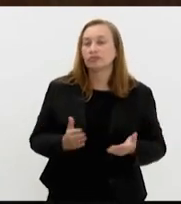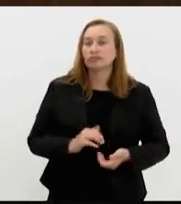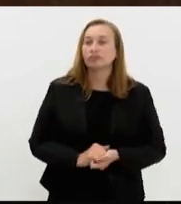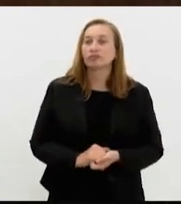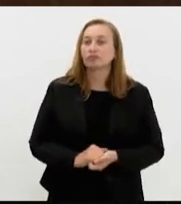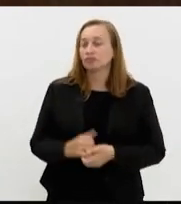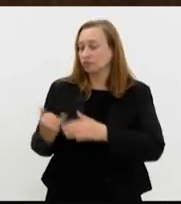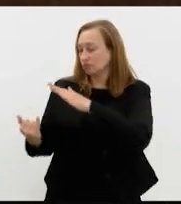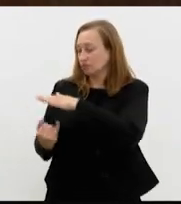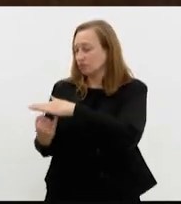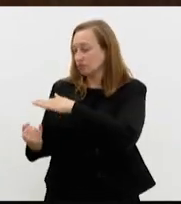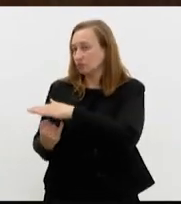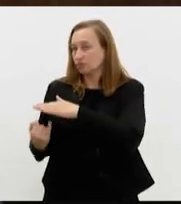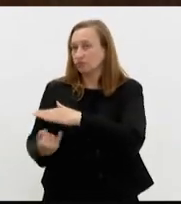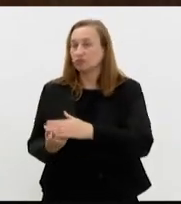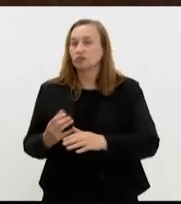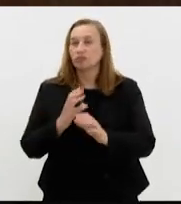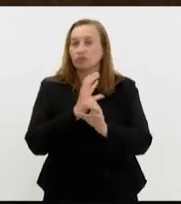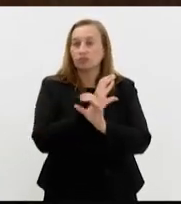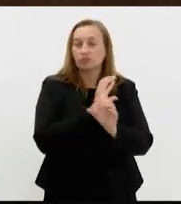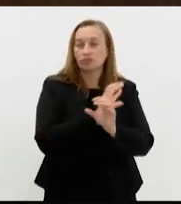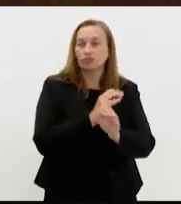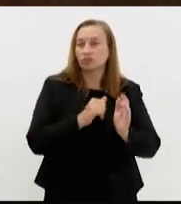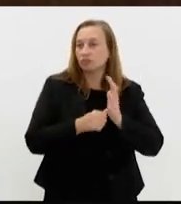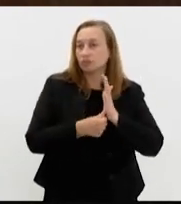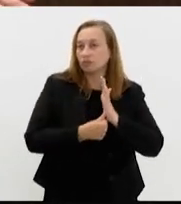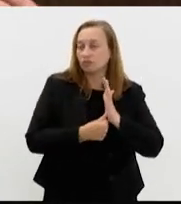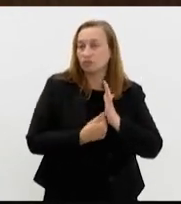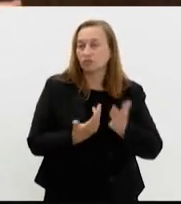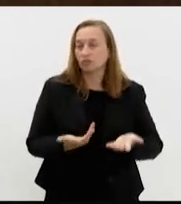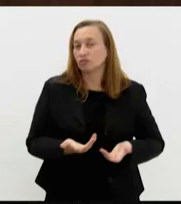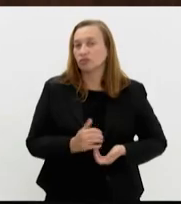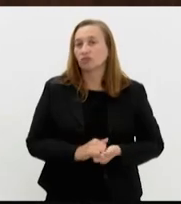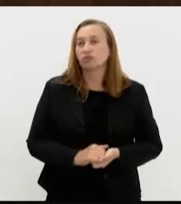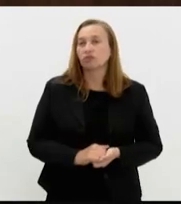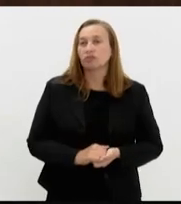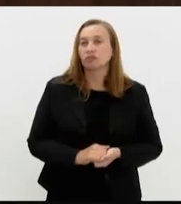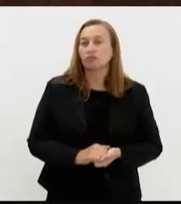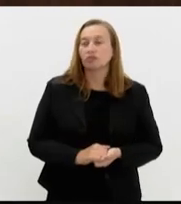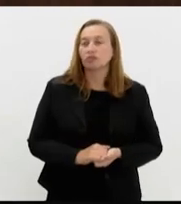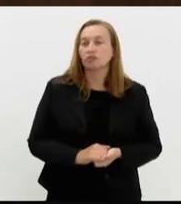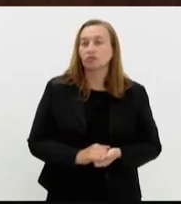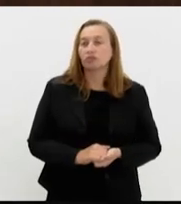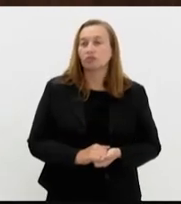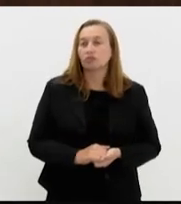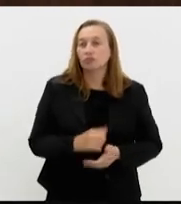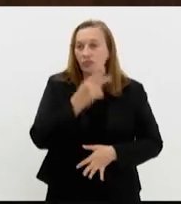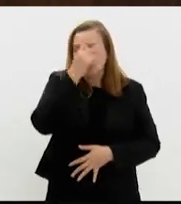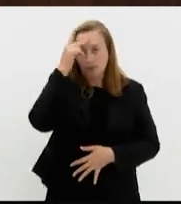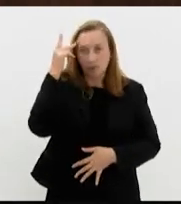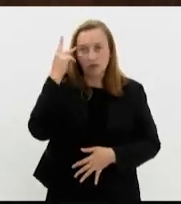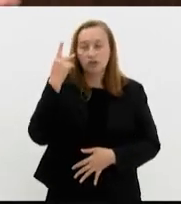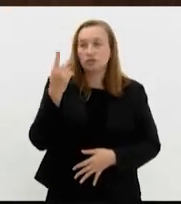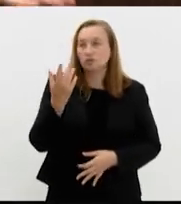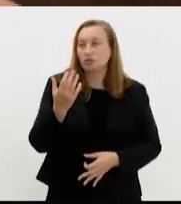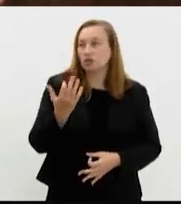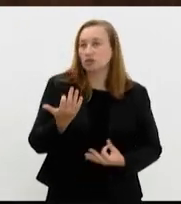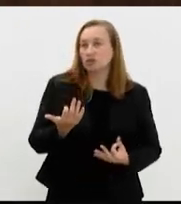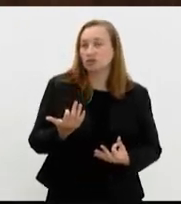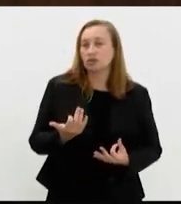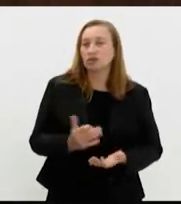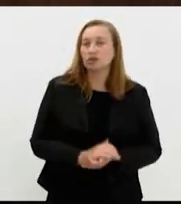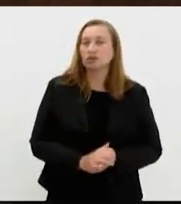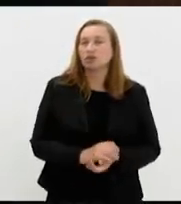entidade civil, um clube, Rotary, e pessoas também jurídicas